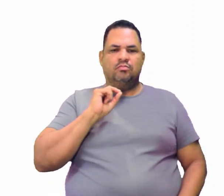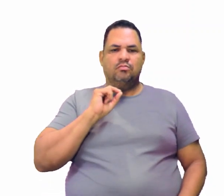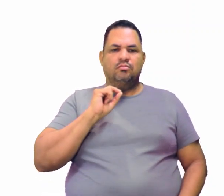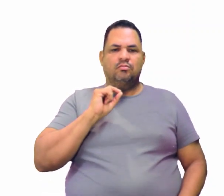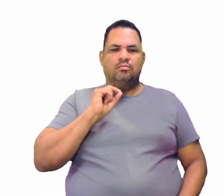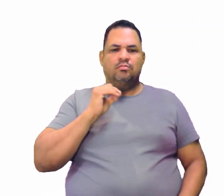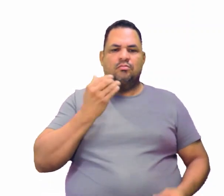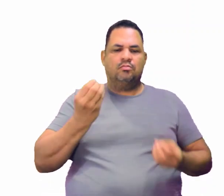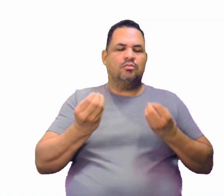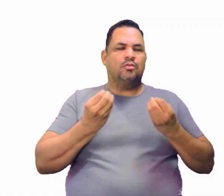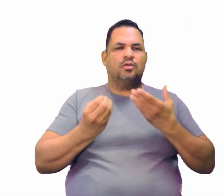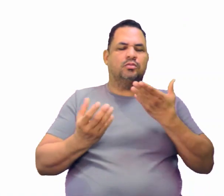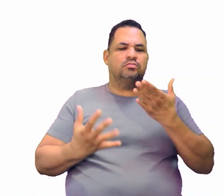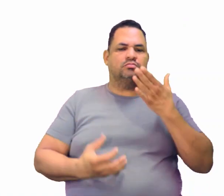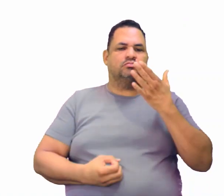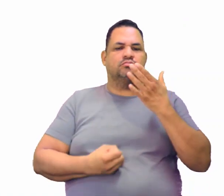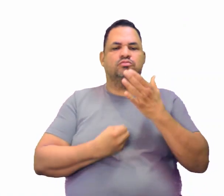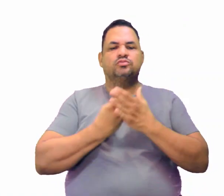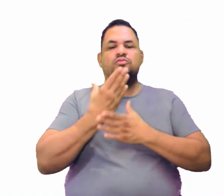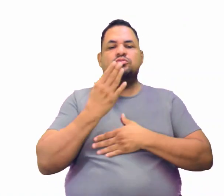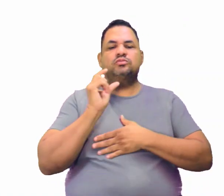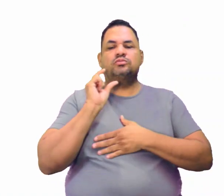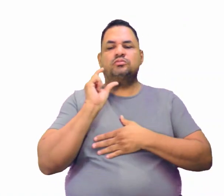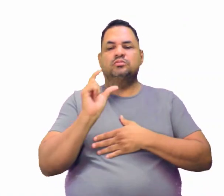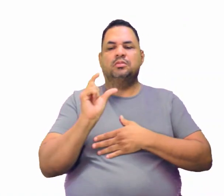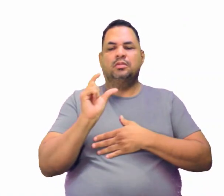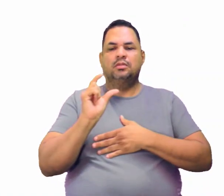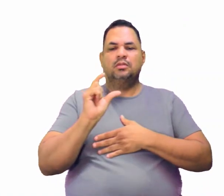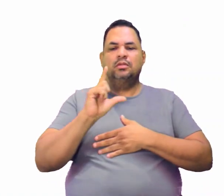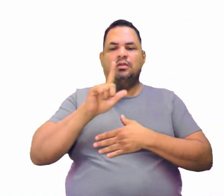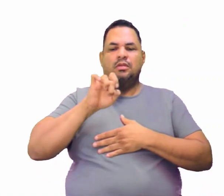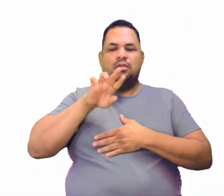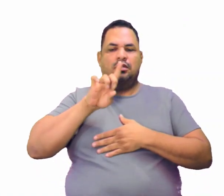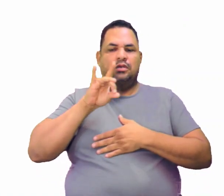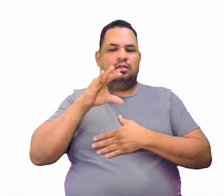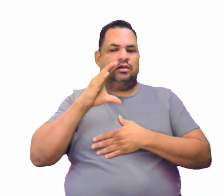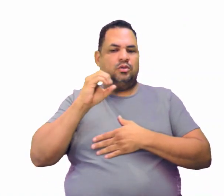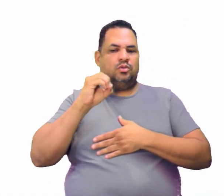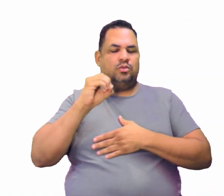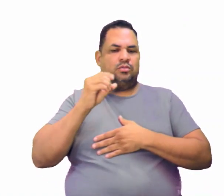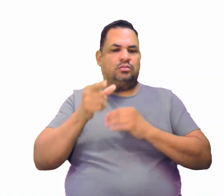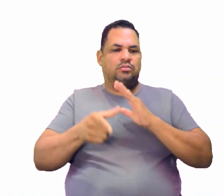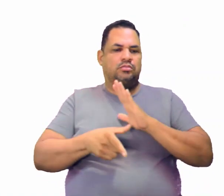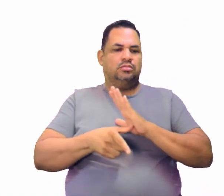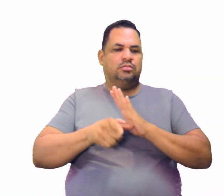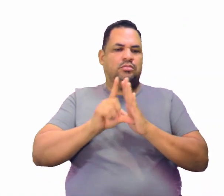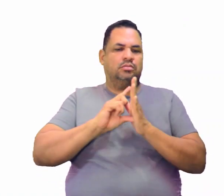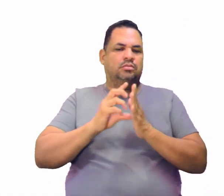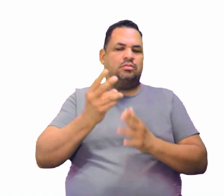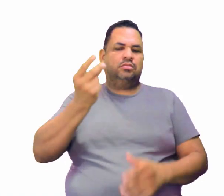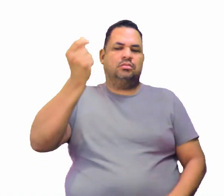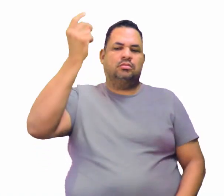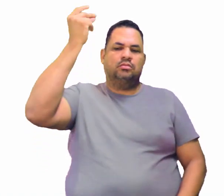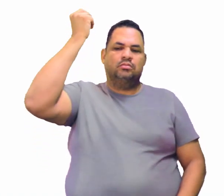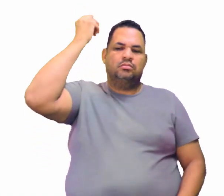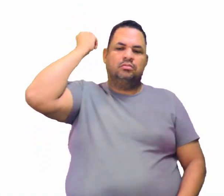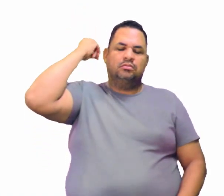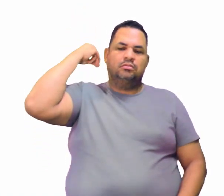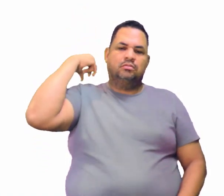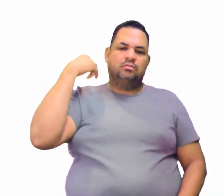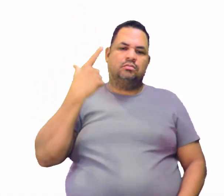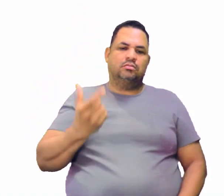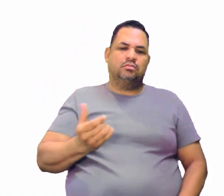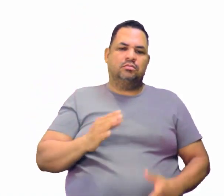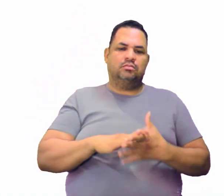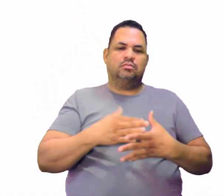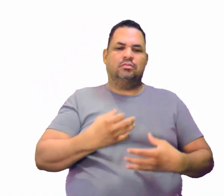do lírico? Como que surgiu essa palavra, esse gênero lírico? Ó, amados, antigamente, muito antigamente, né,